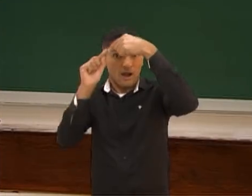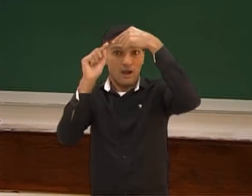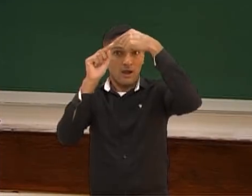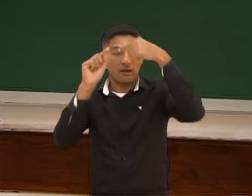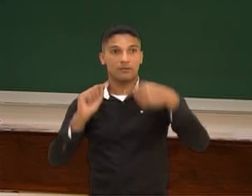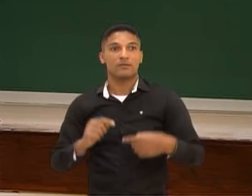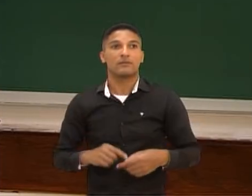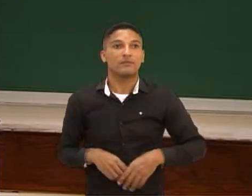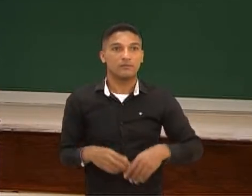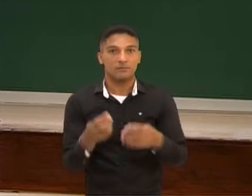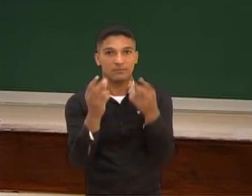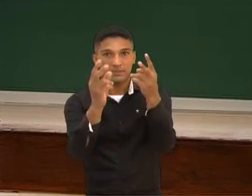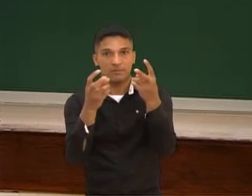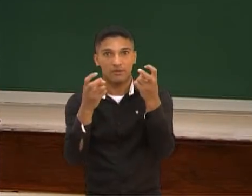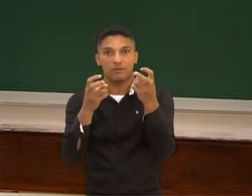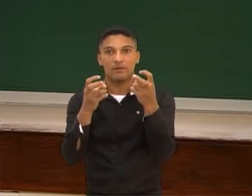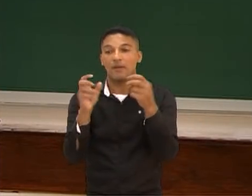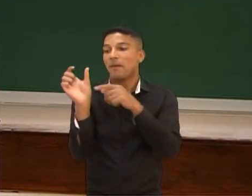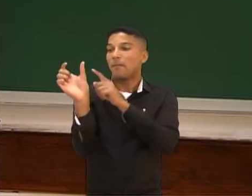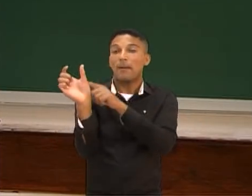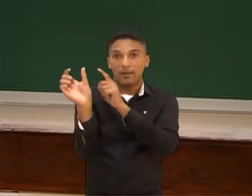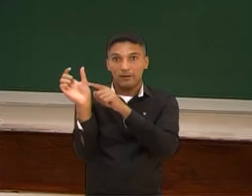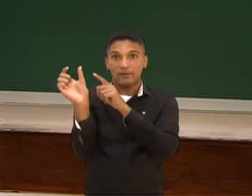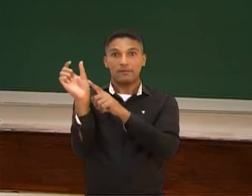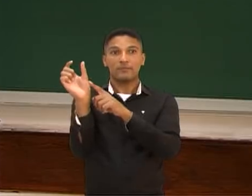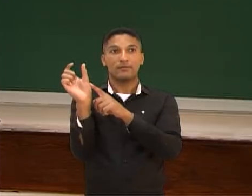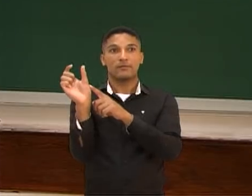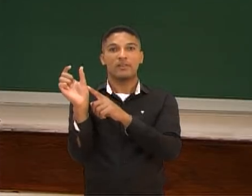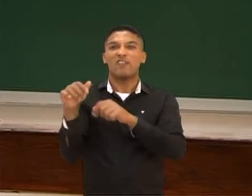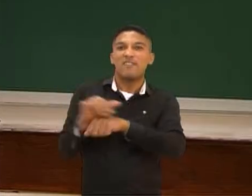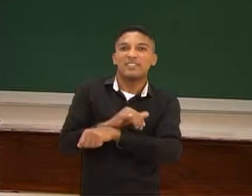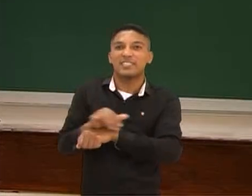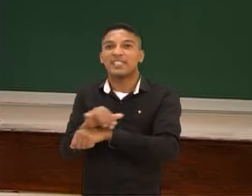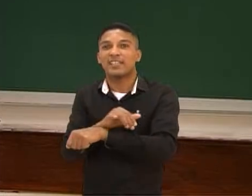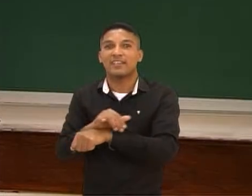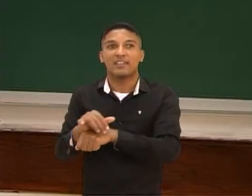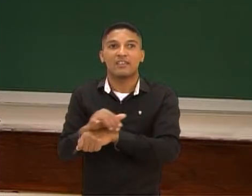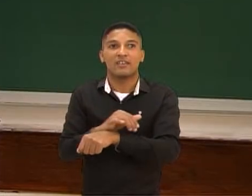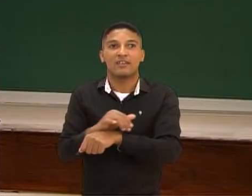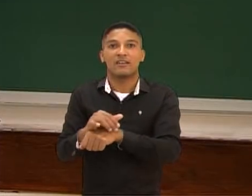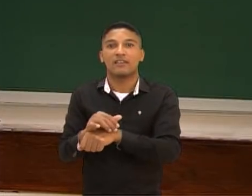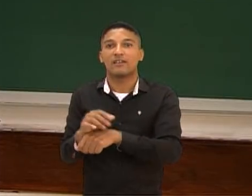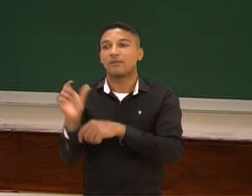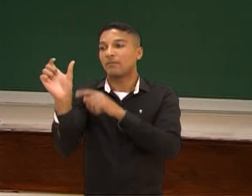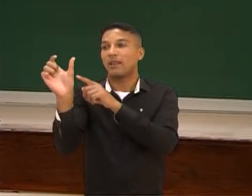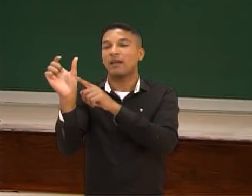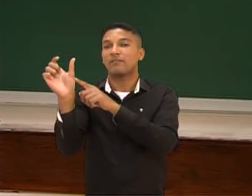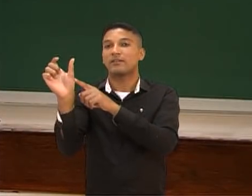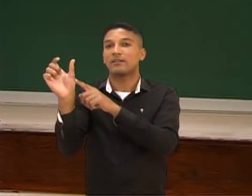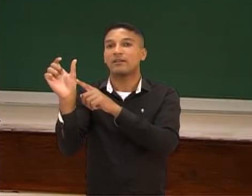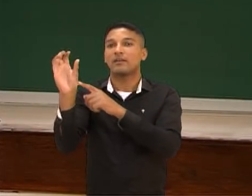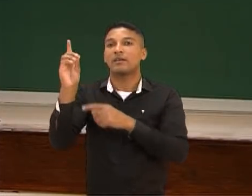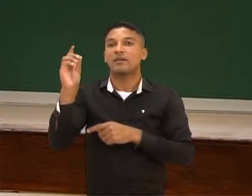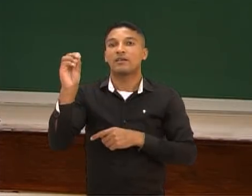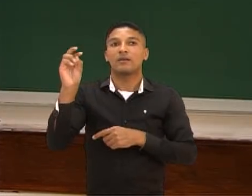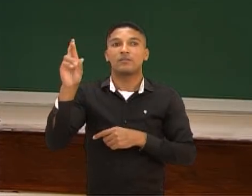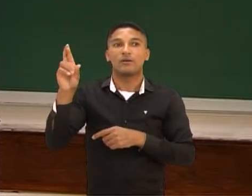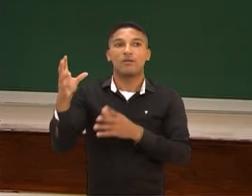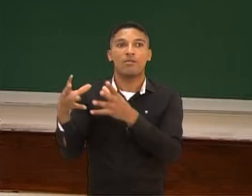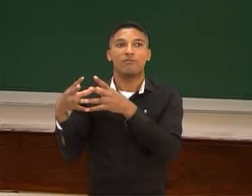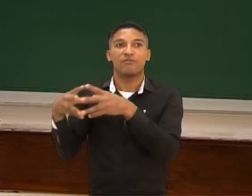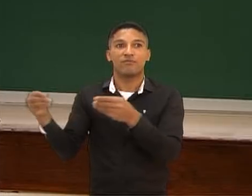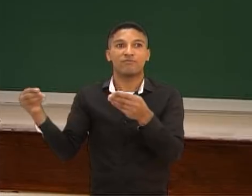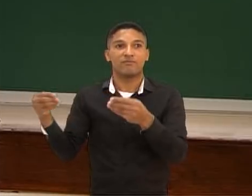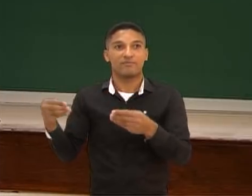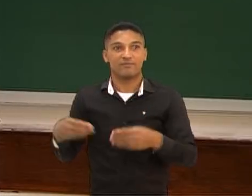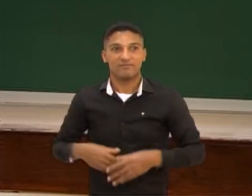iconográfico, né, utilizando determinadas palavras, né? Ali eles fazem a edição da palavra dor para realmente ela desaparecer,